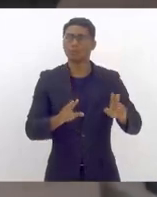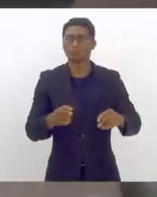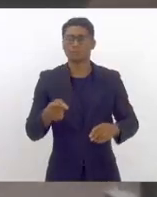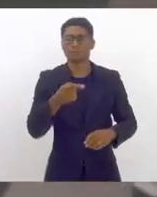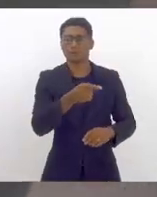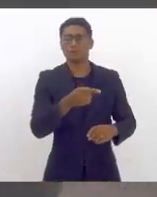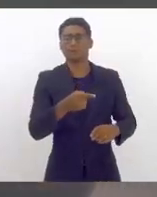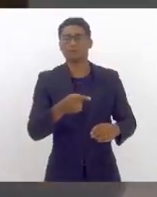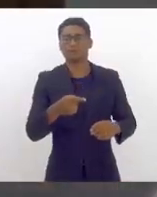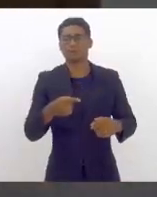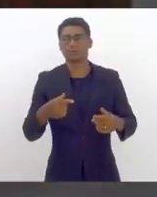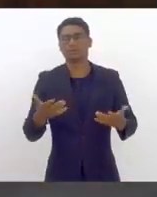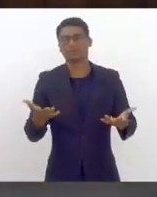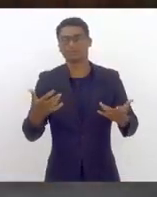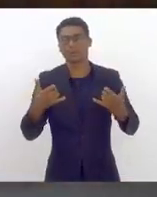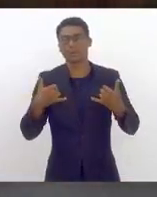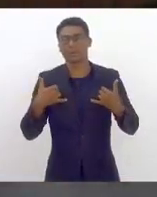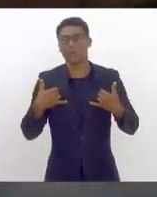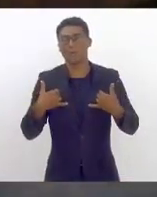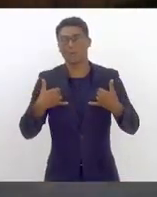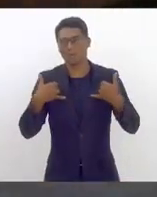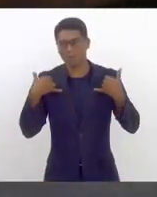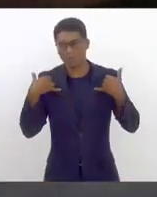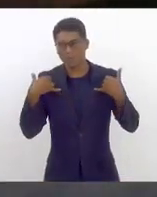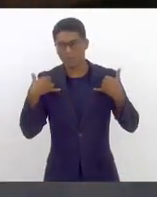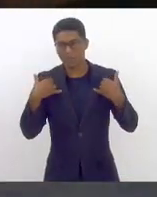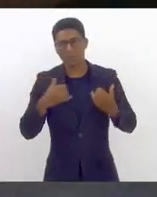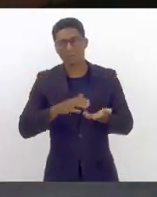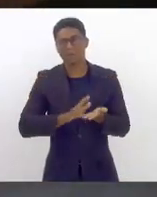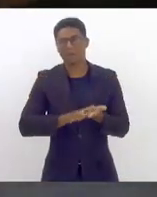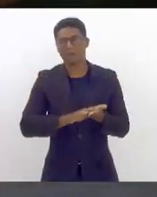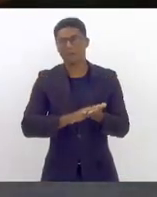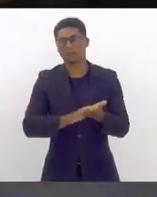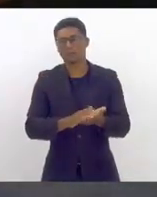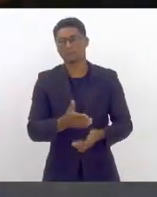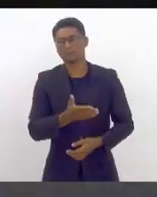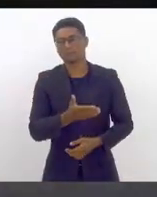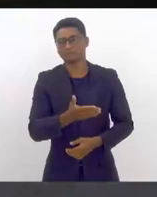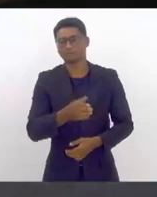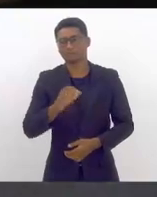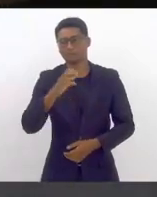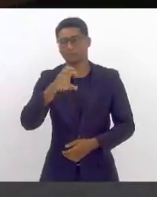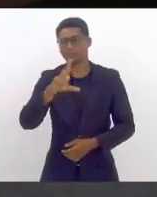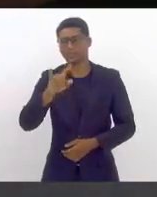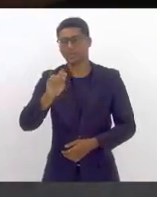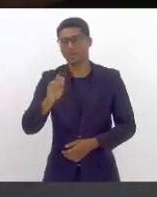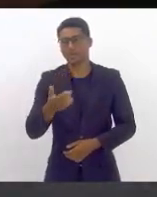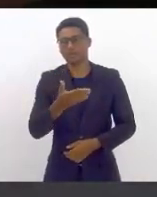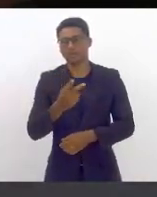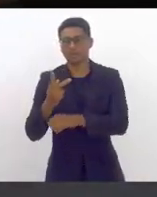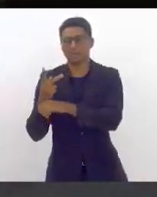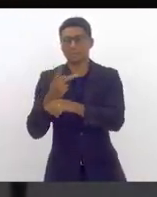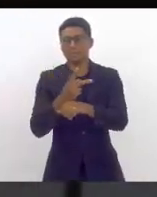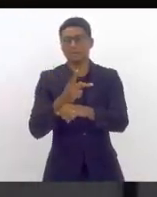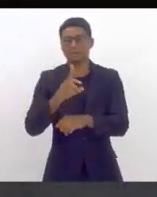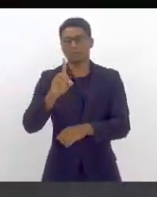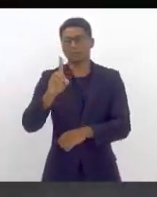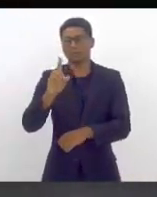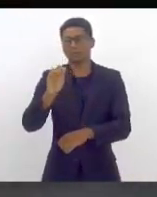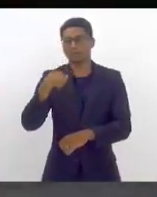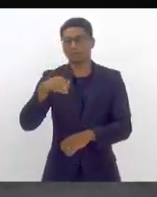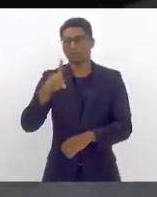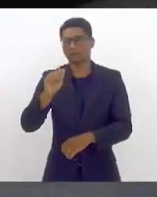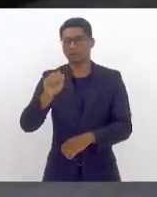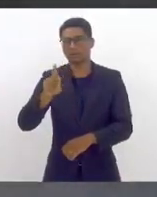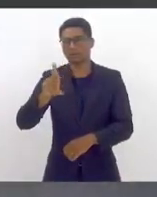é e que merece com muito orgulho. Fica aqui a minha salva de palmas para a minha querida Célia, agraciada com o prêmio Dandara.